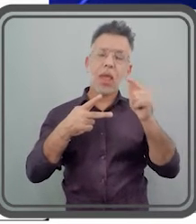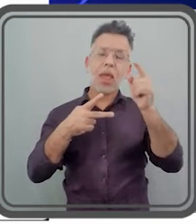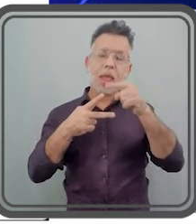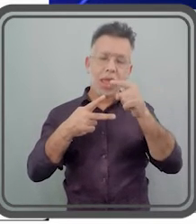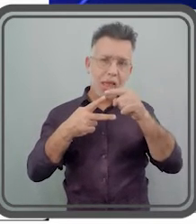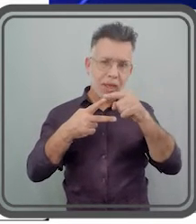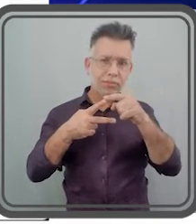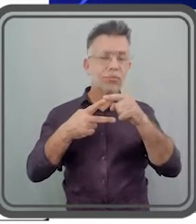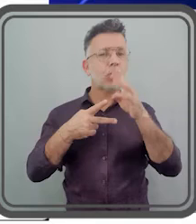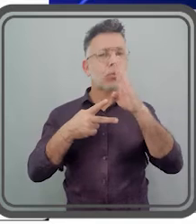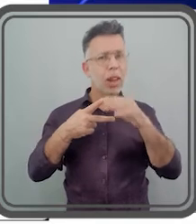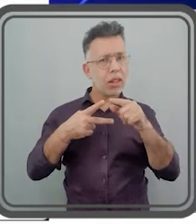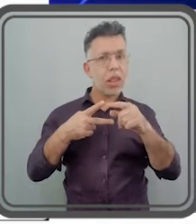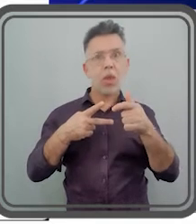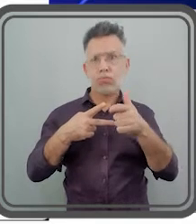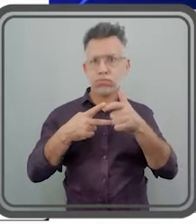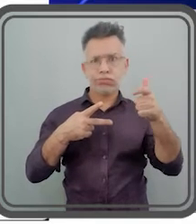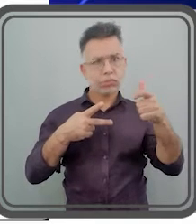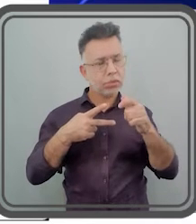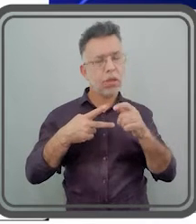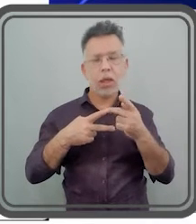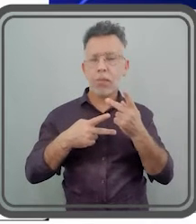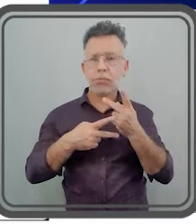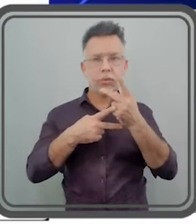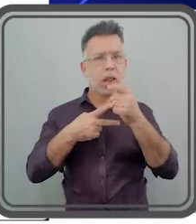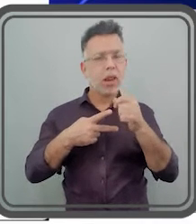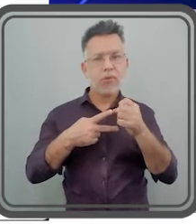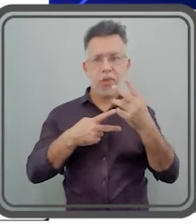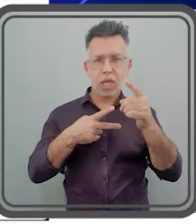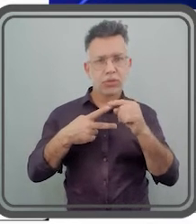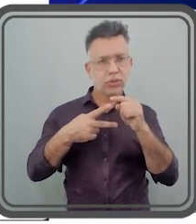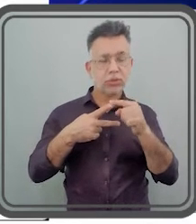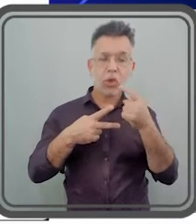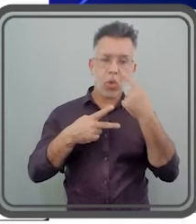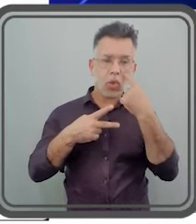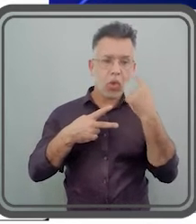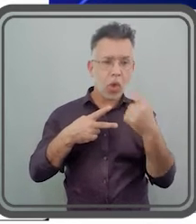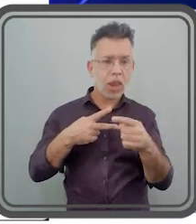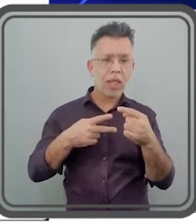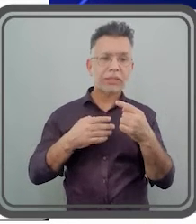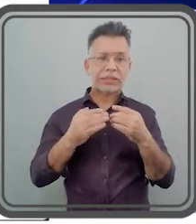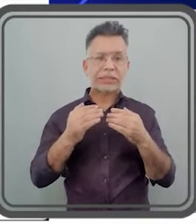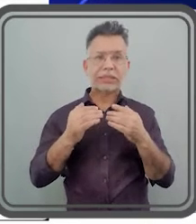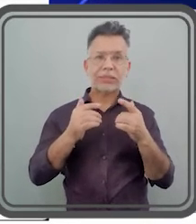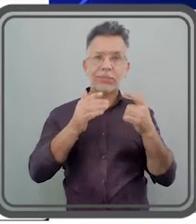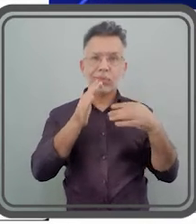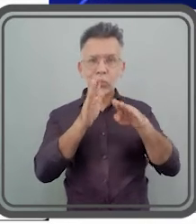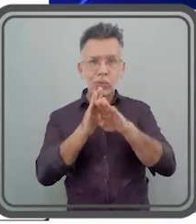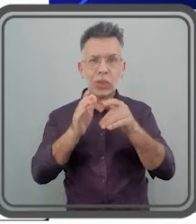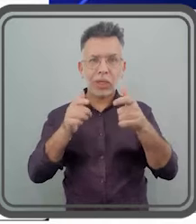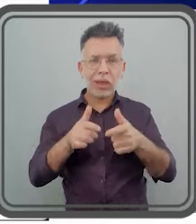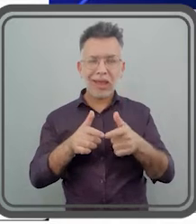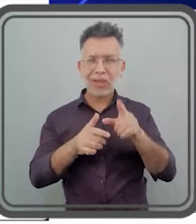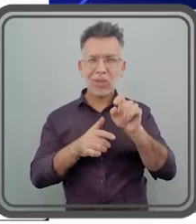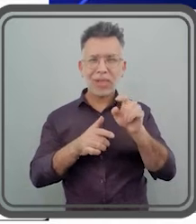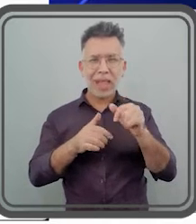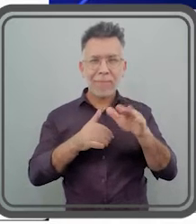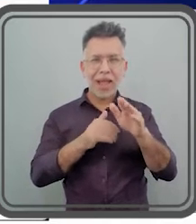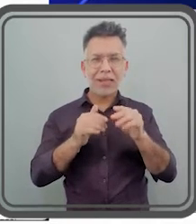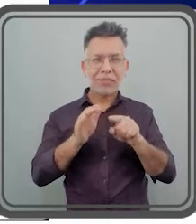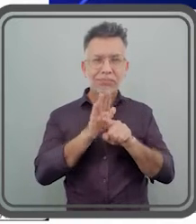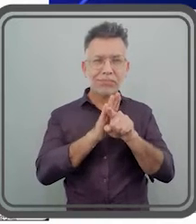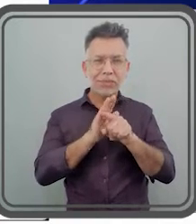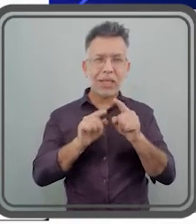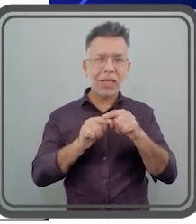realmente foi o que lideraram as pessoas pessoas buscando viagem então tanto é que a gente olha top destinos domésticos hoje dos dez mais